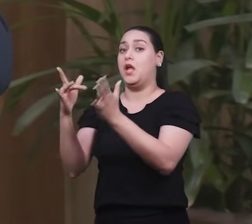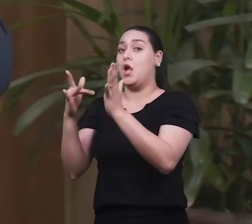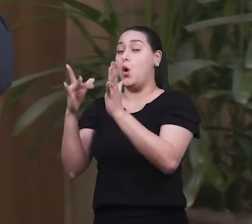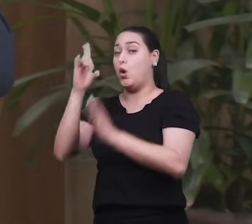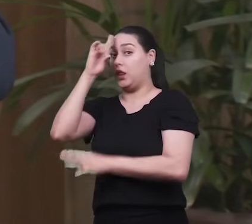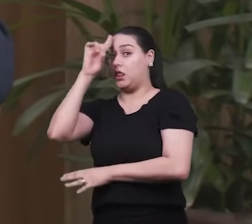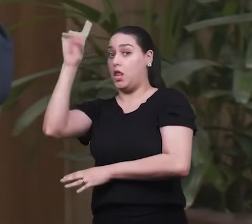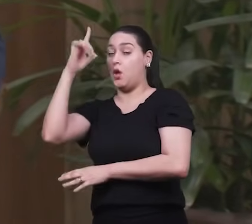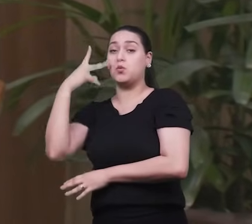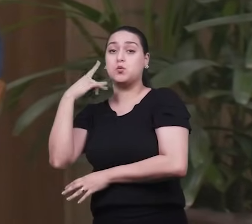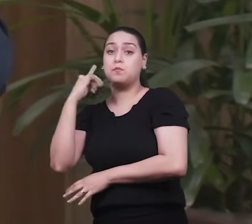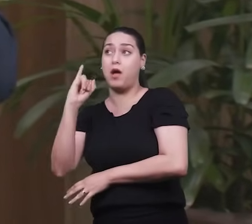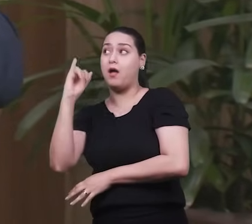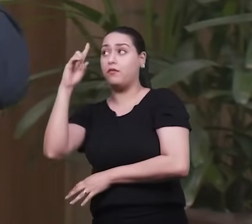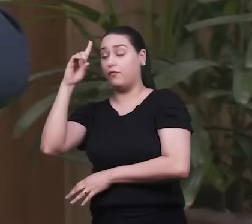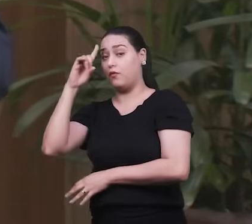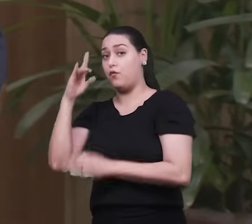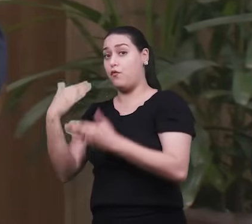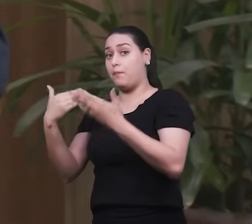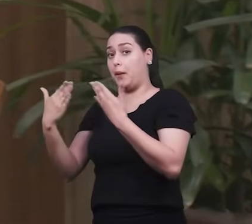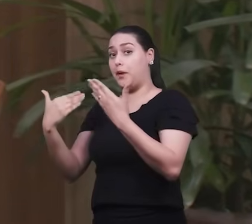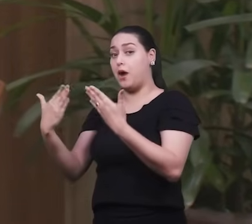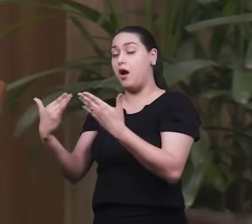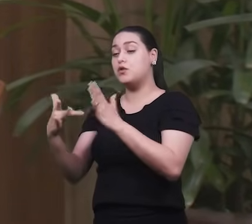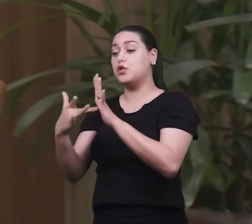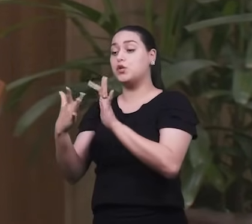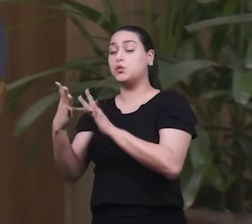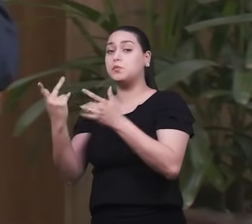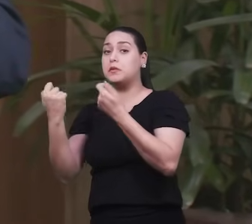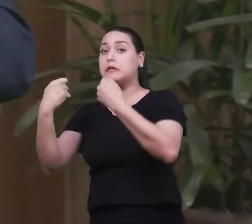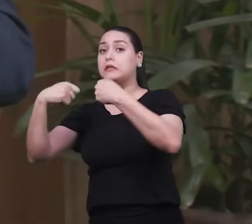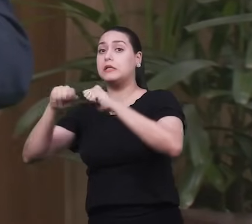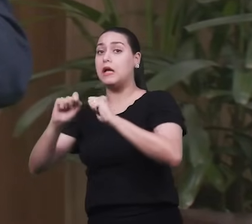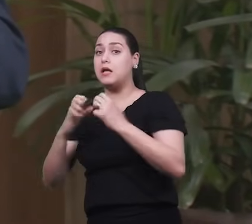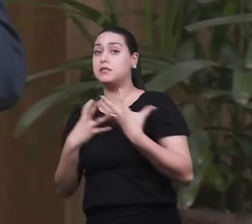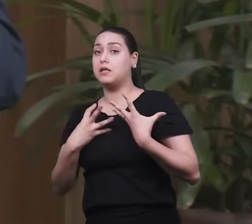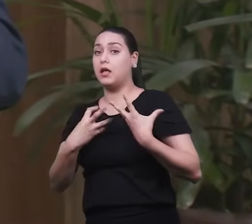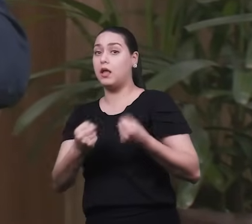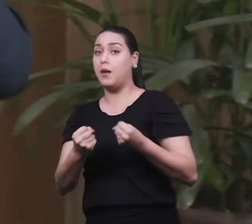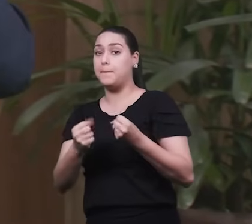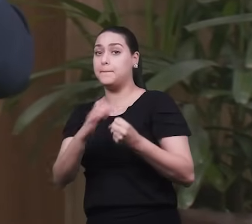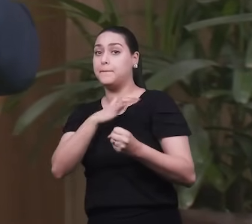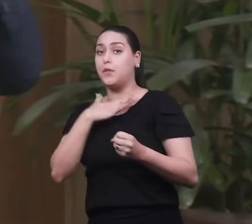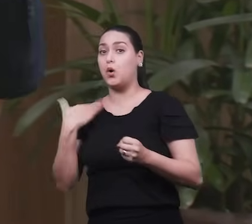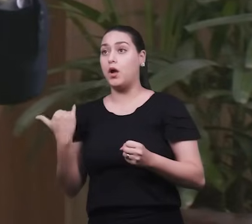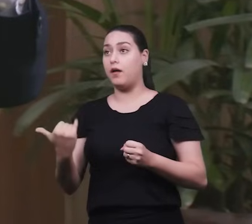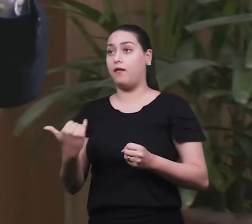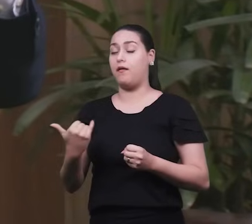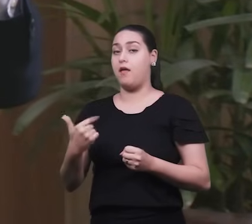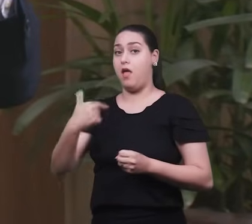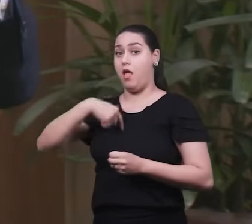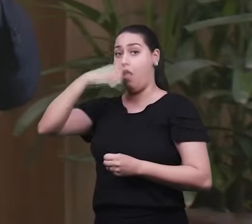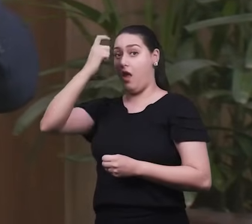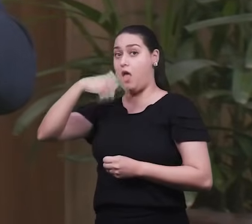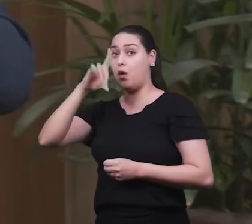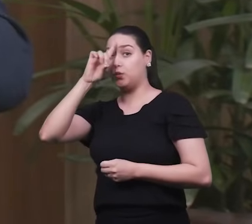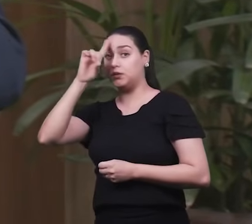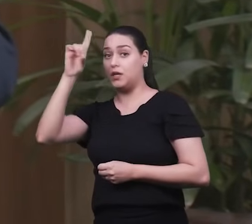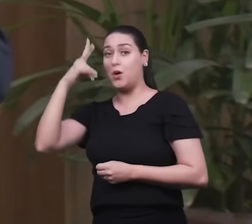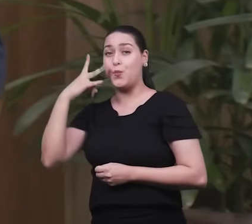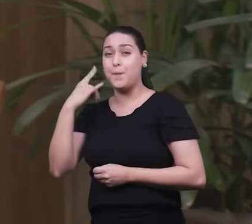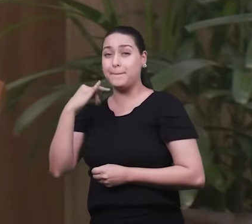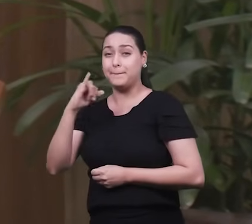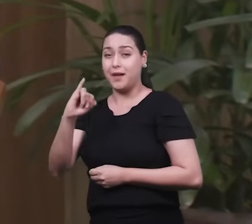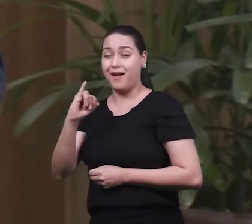fazer homem, o mais indigno, sofrer pelo amor que eu, Deus Pai, tenho